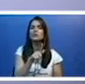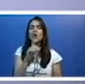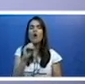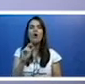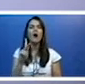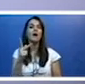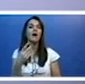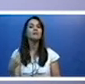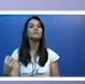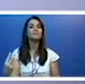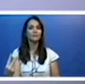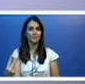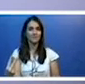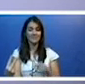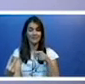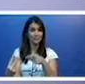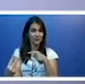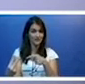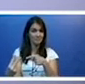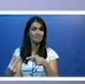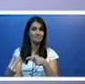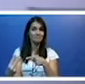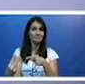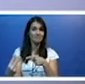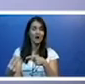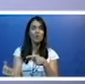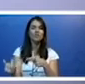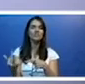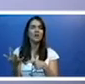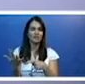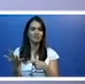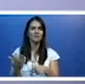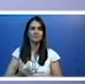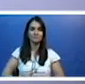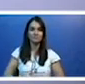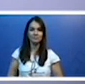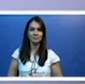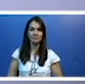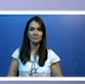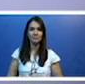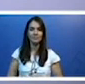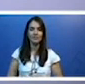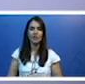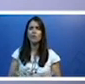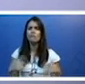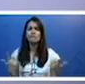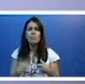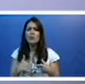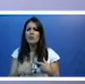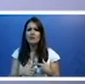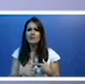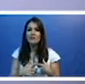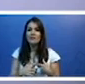MgOH2. Tá? Esse 2 pertence à quantidade de hidroxilas da fórmula. E da onde que ele veio? Ele veio da quantidade de